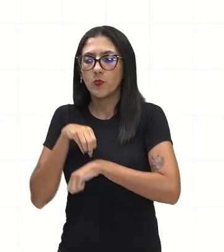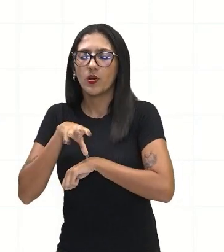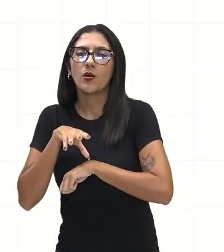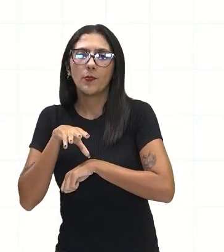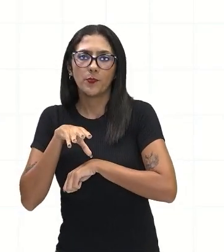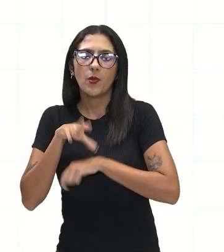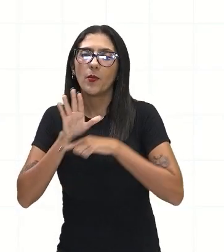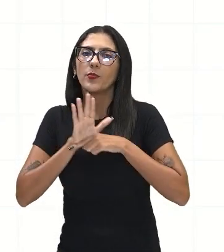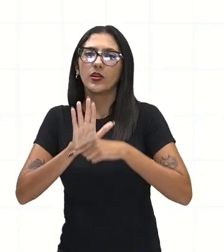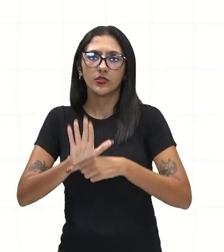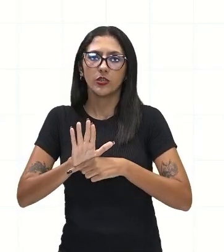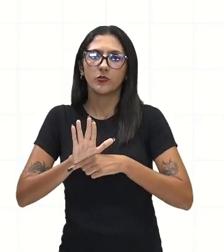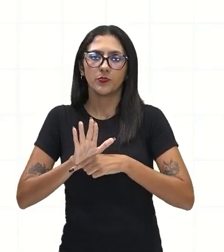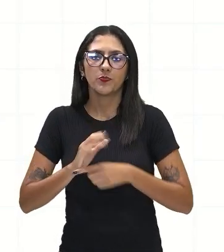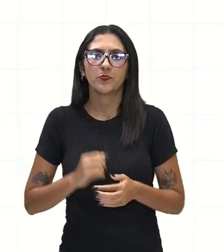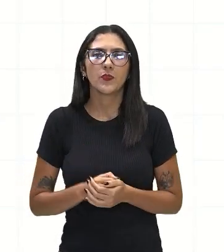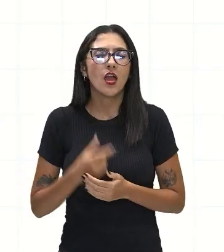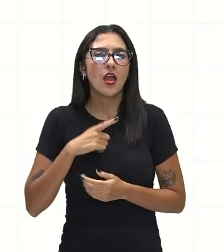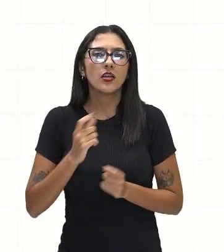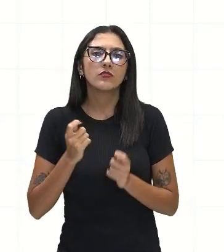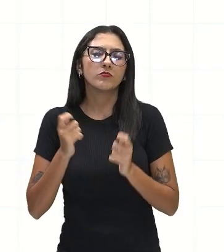uma maneira de pensar